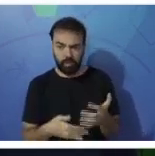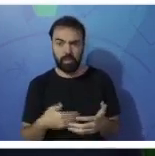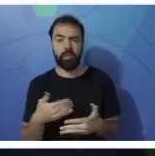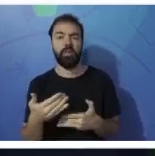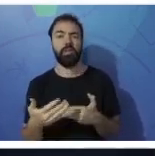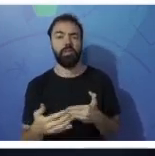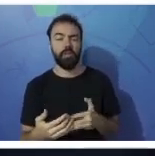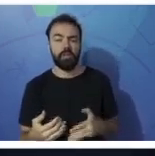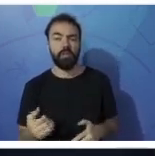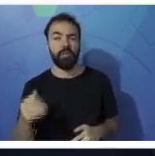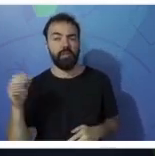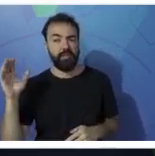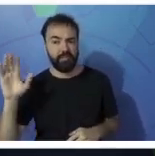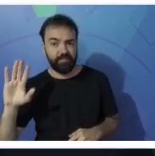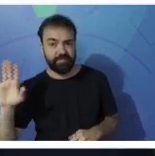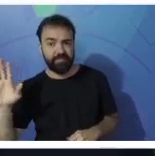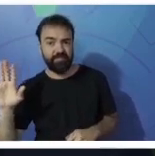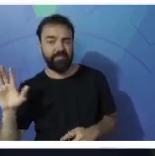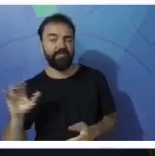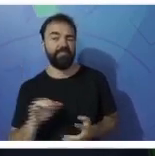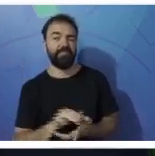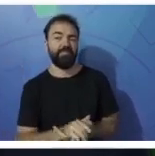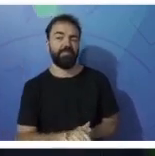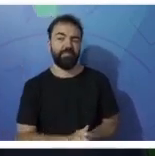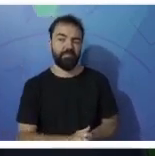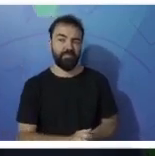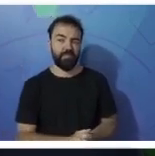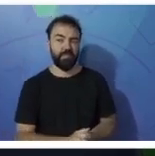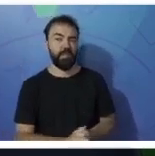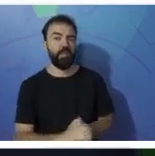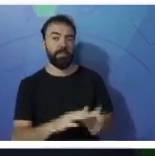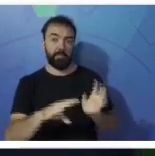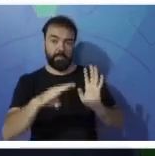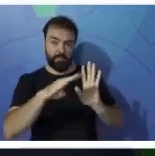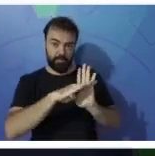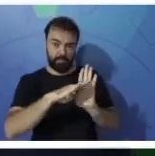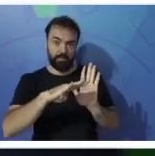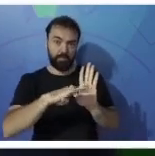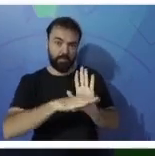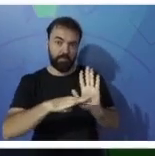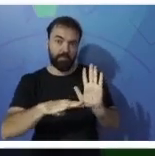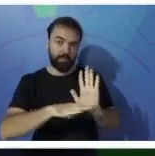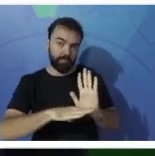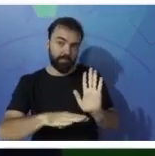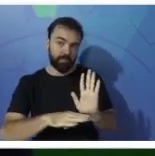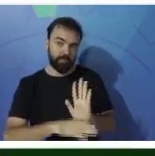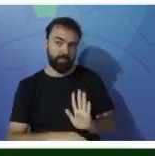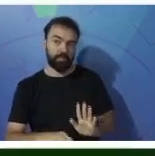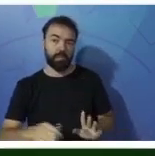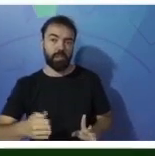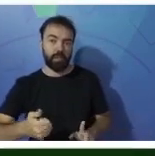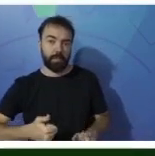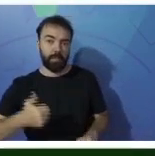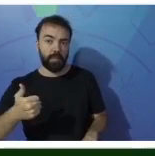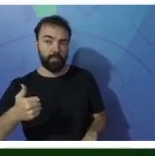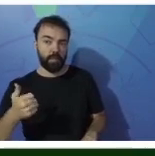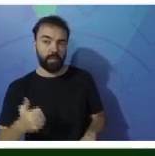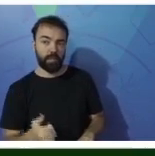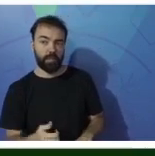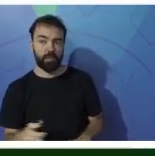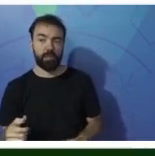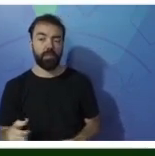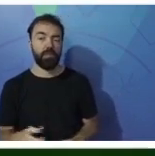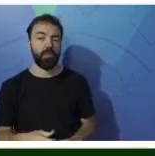toda essa estrutura. Vamos ver cada uma da estrutura de uma carta? Primeiramente, vocês